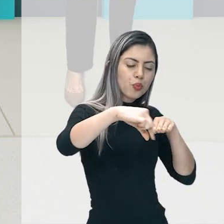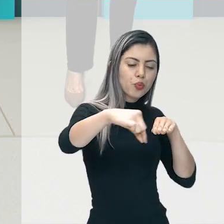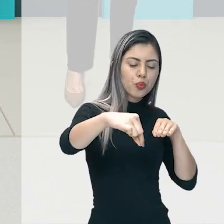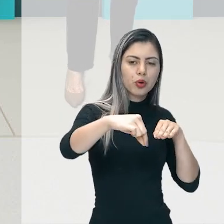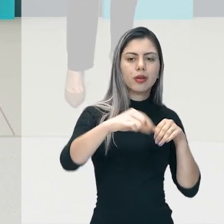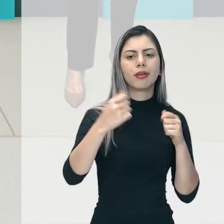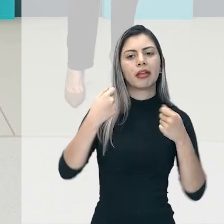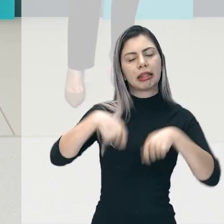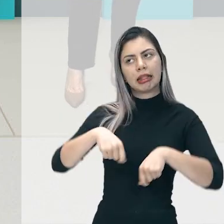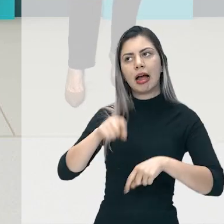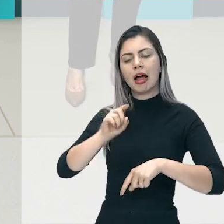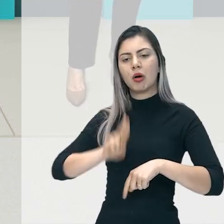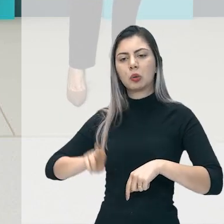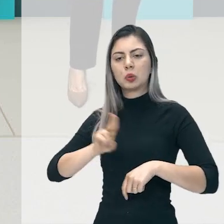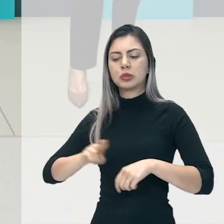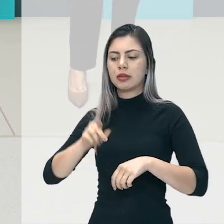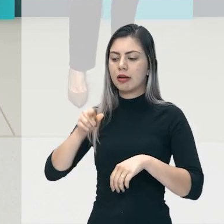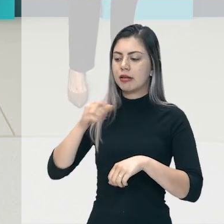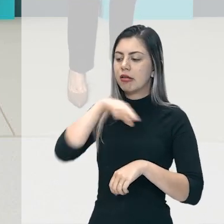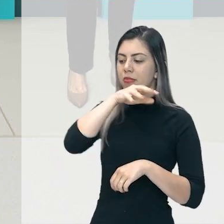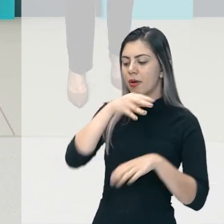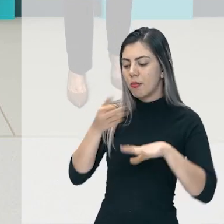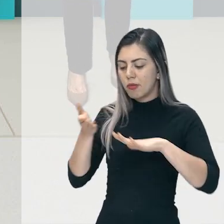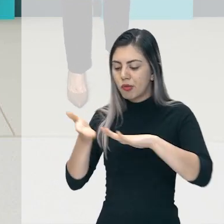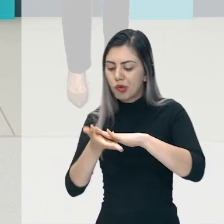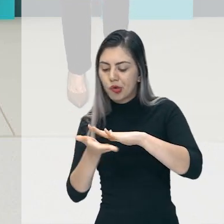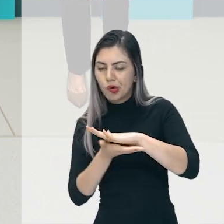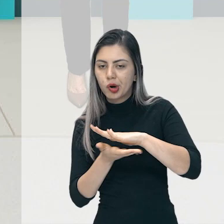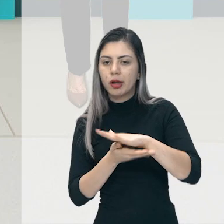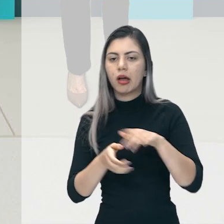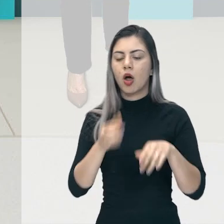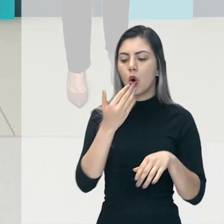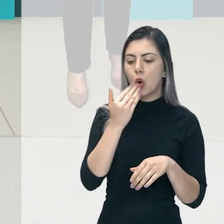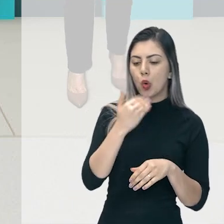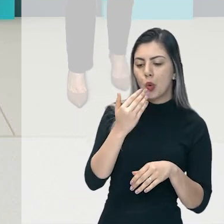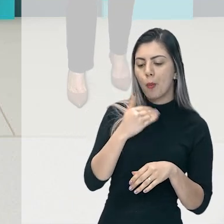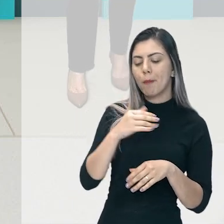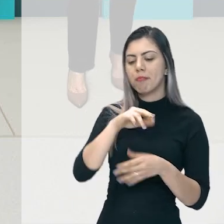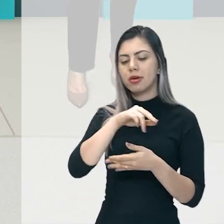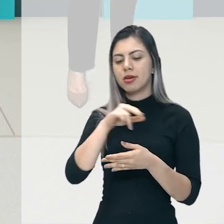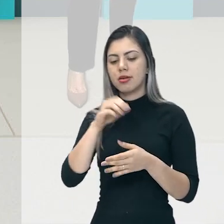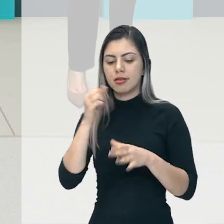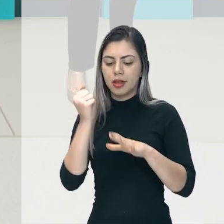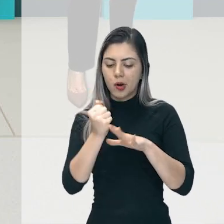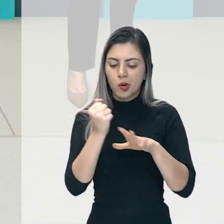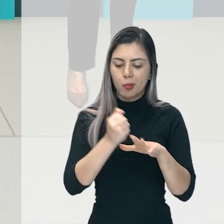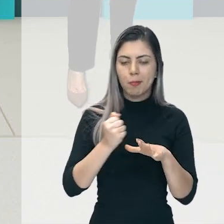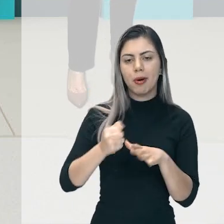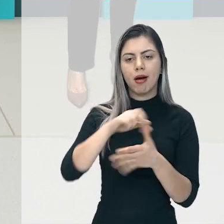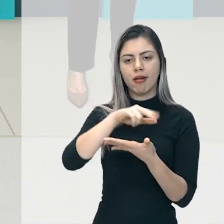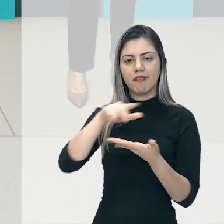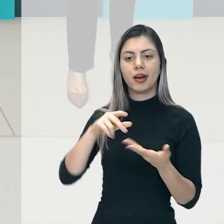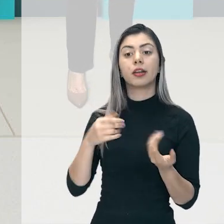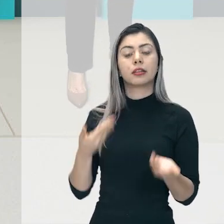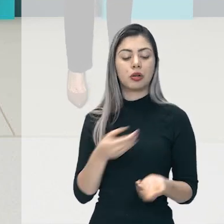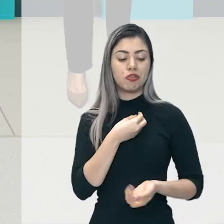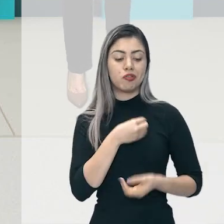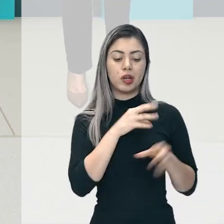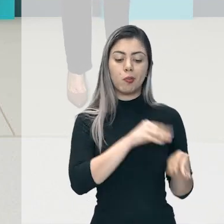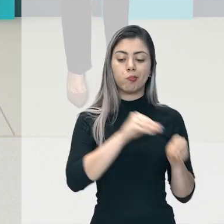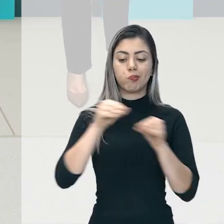eles poderiam tirar a pele dos animais, triturar alimentos, sementes. Eles eram nômades, viviam